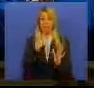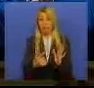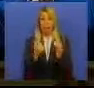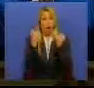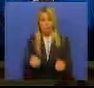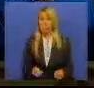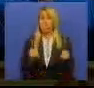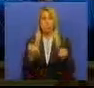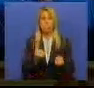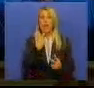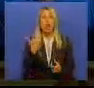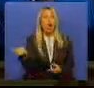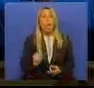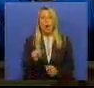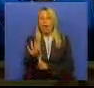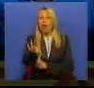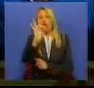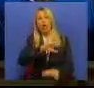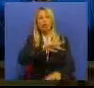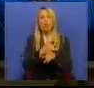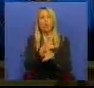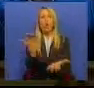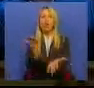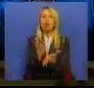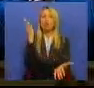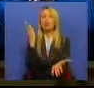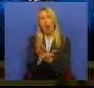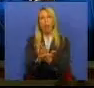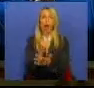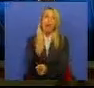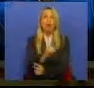podem escolher outra escola face àquela que frequentam.